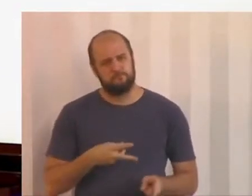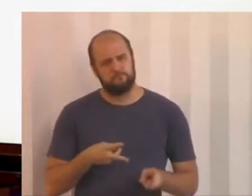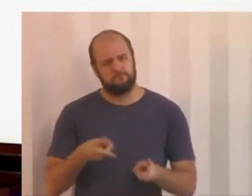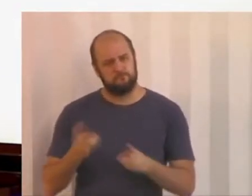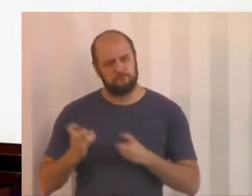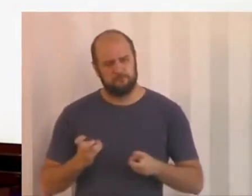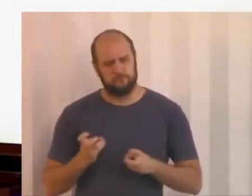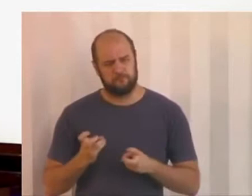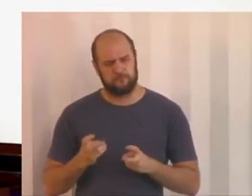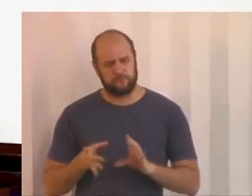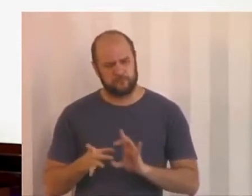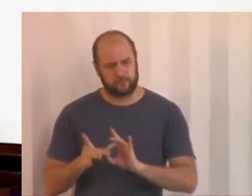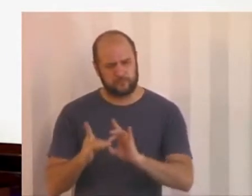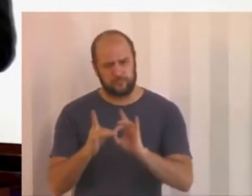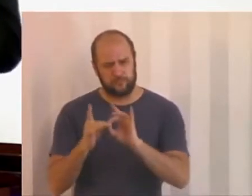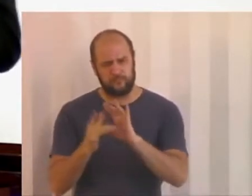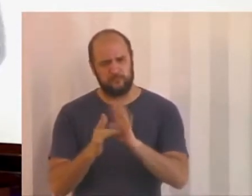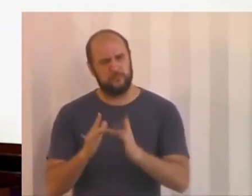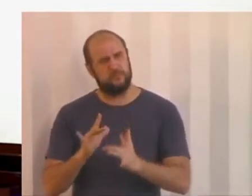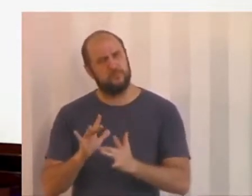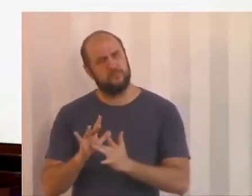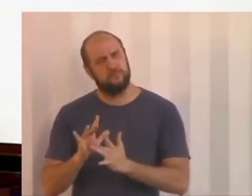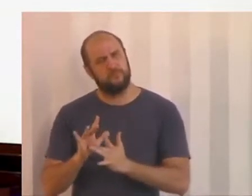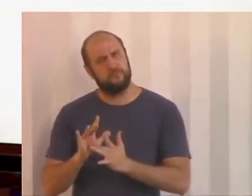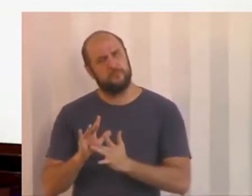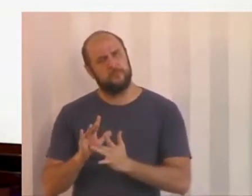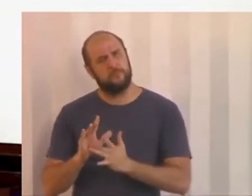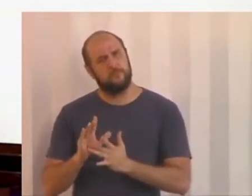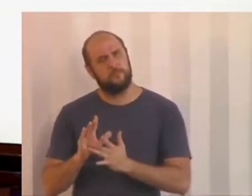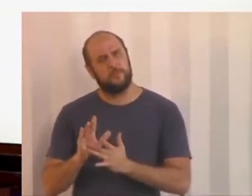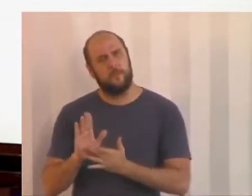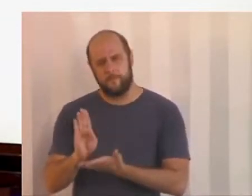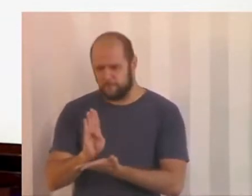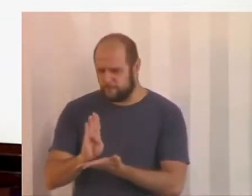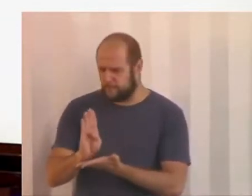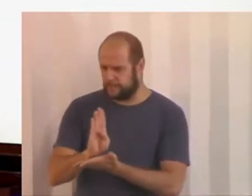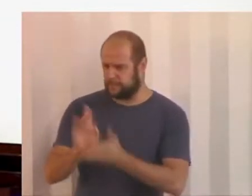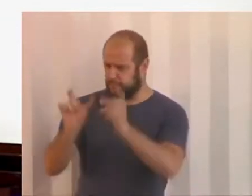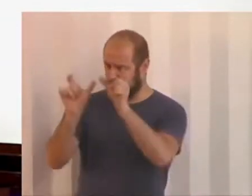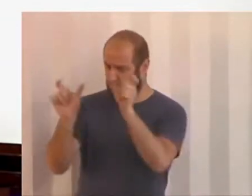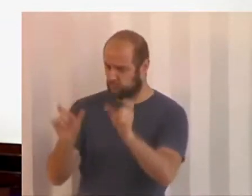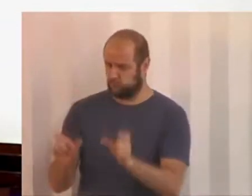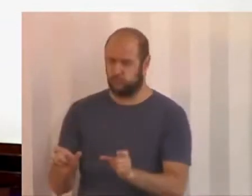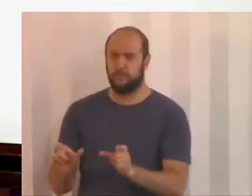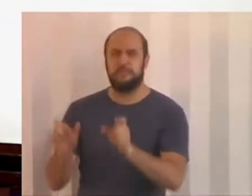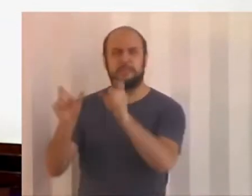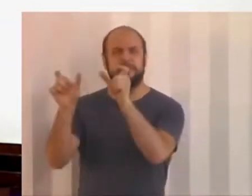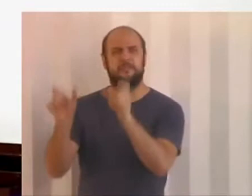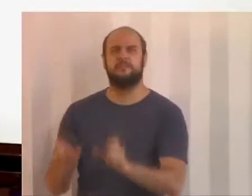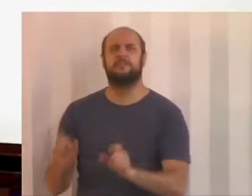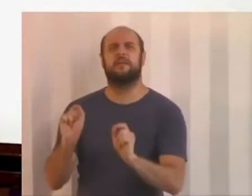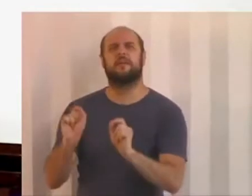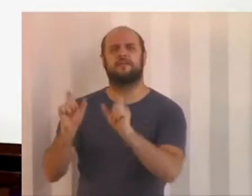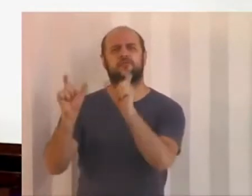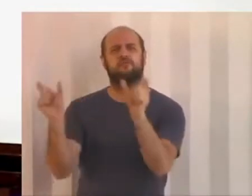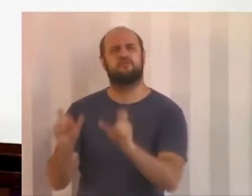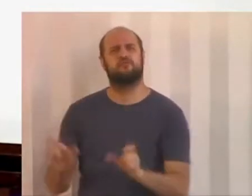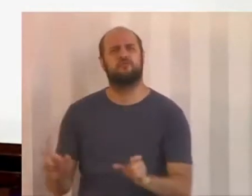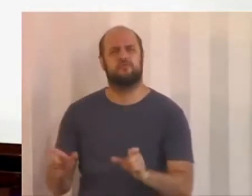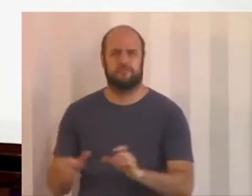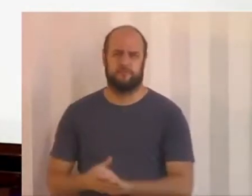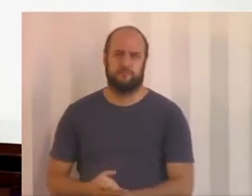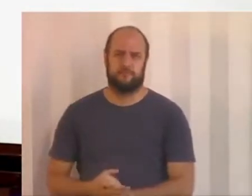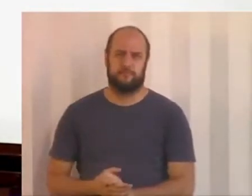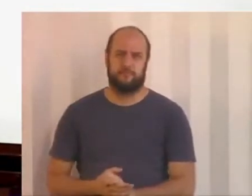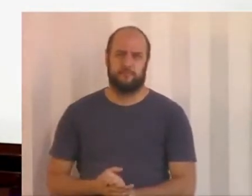que a nossa união com Cristo, ela é fundamentada em pilares. Que pilares são esses? Ele